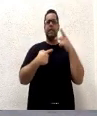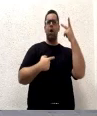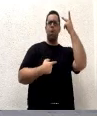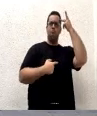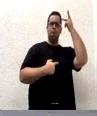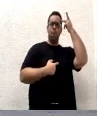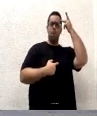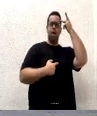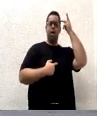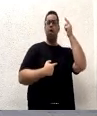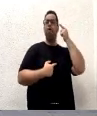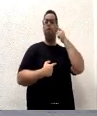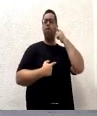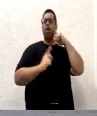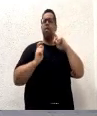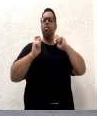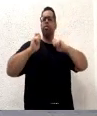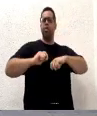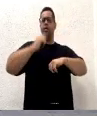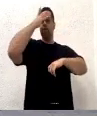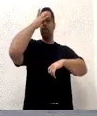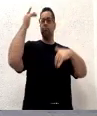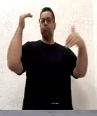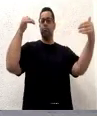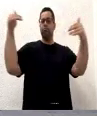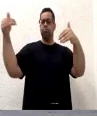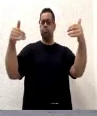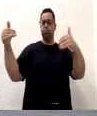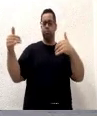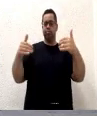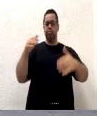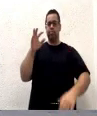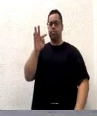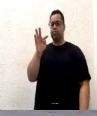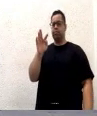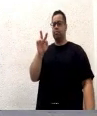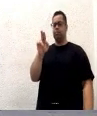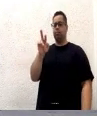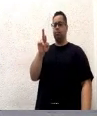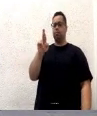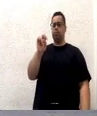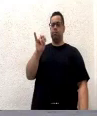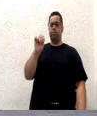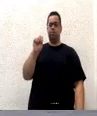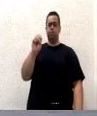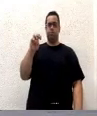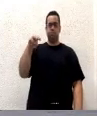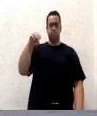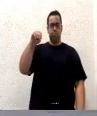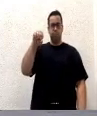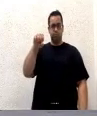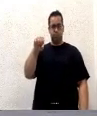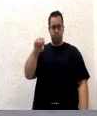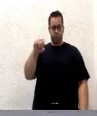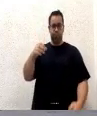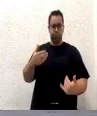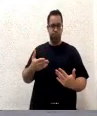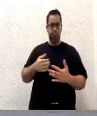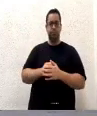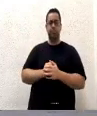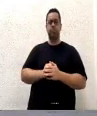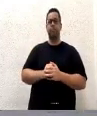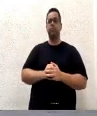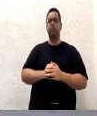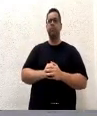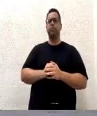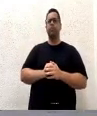estivemos observando, junto com a Secretaria de Cultura da nossa cidade, em conversa com o Paulo, uma movimentação, eu acho que isso todos